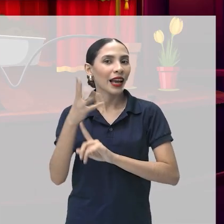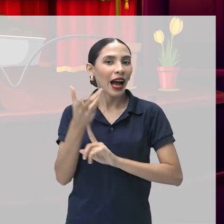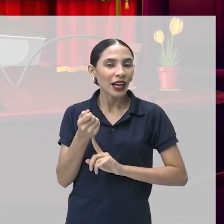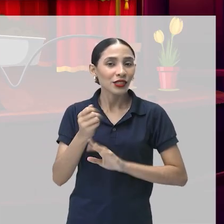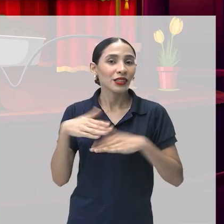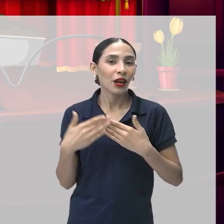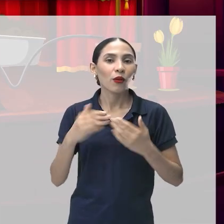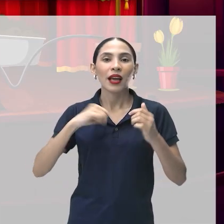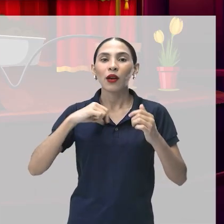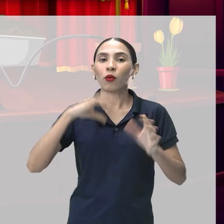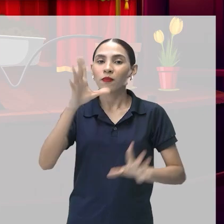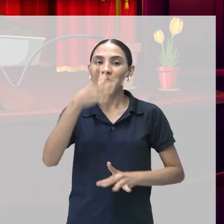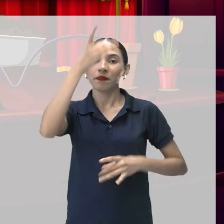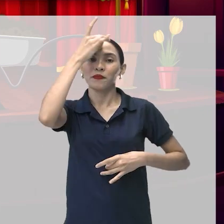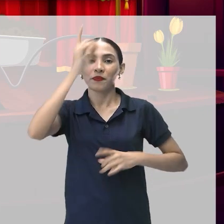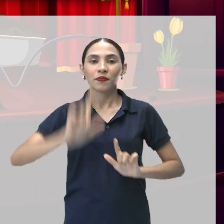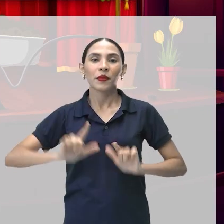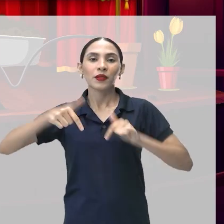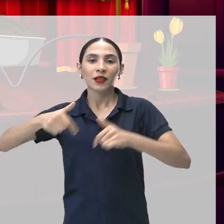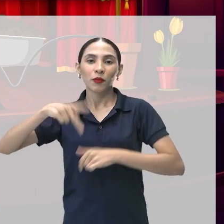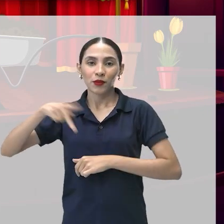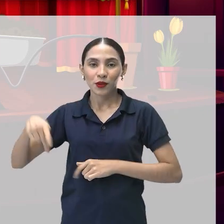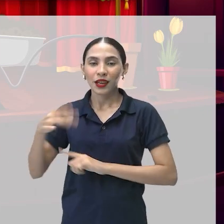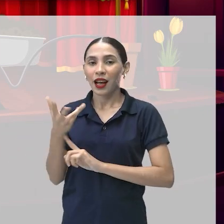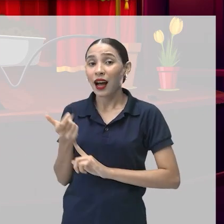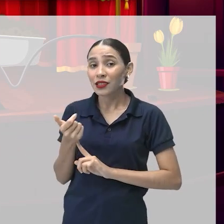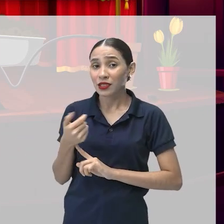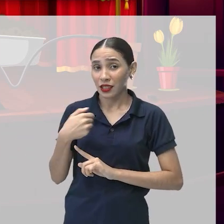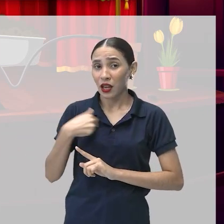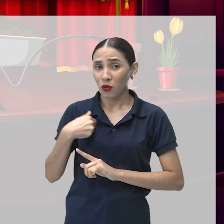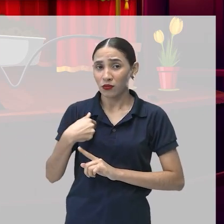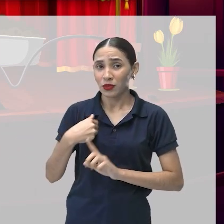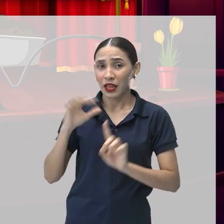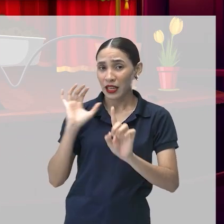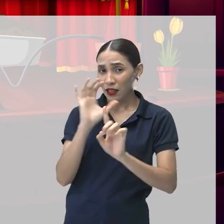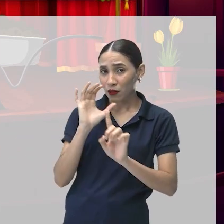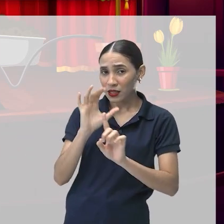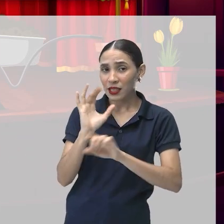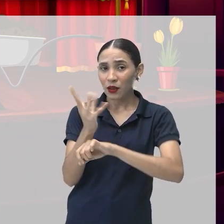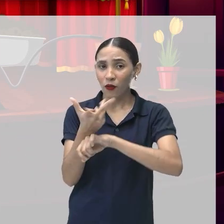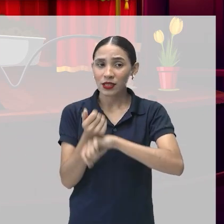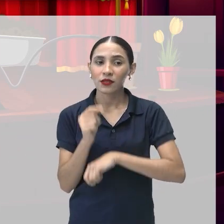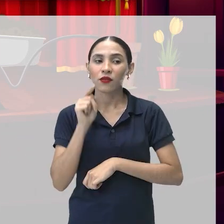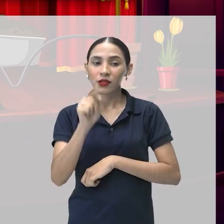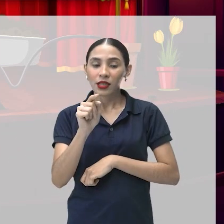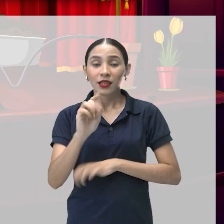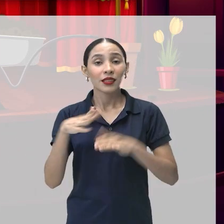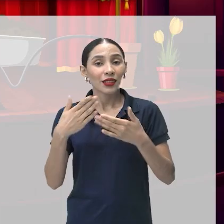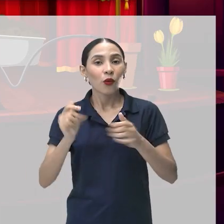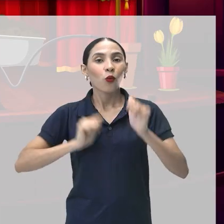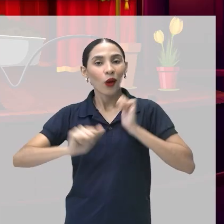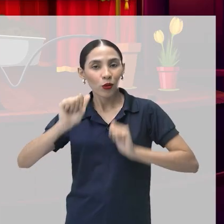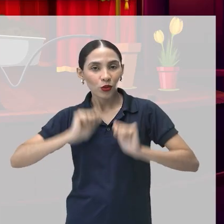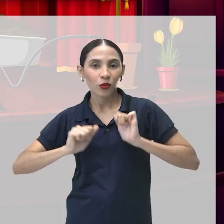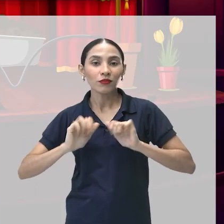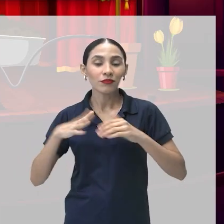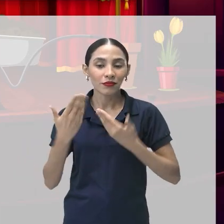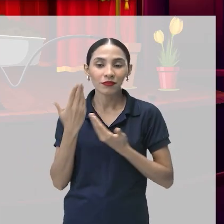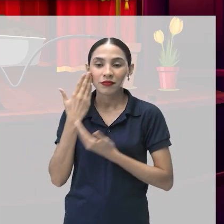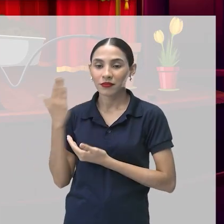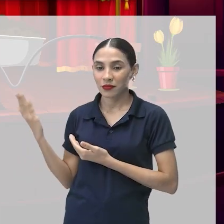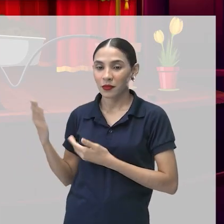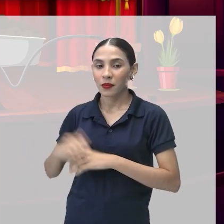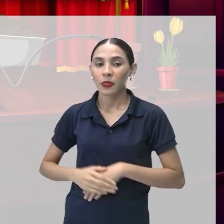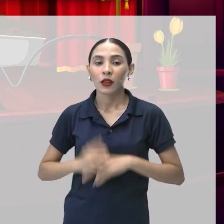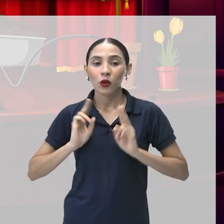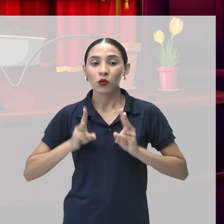eu interpretei uma professora de arte. Será que eu convenci vocês? Então, o ator é justamente isso.